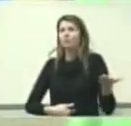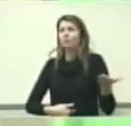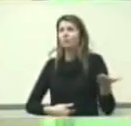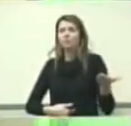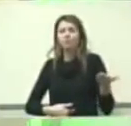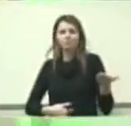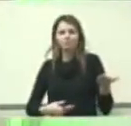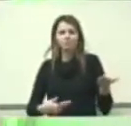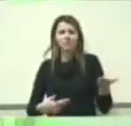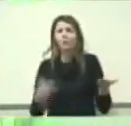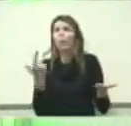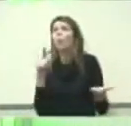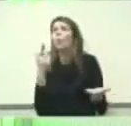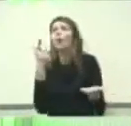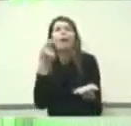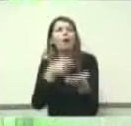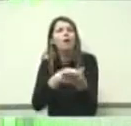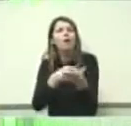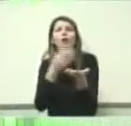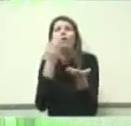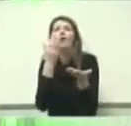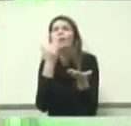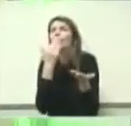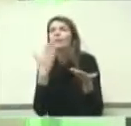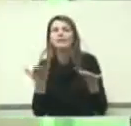não havia como comprar pães